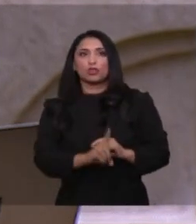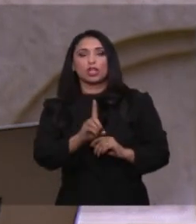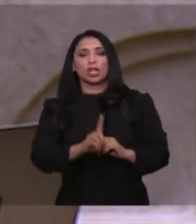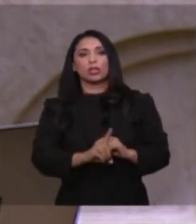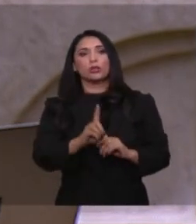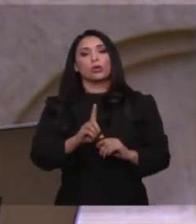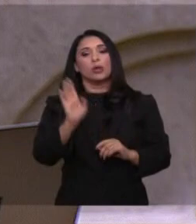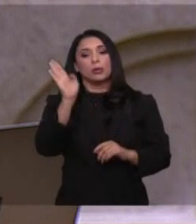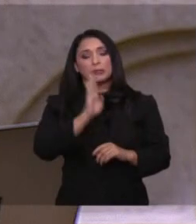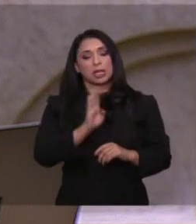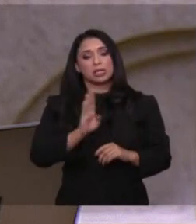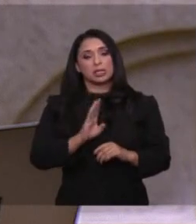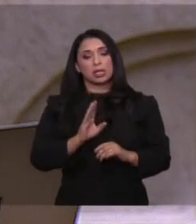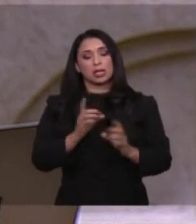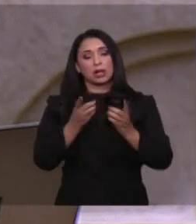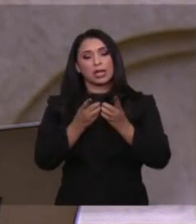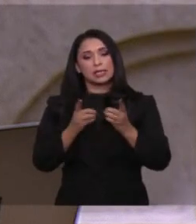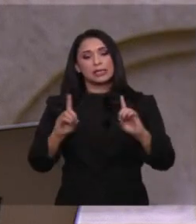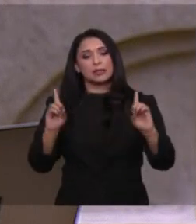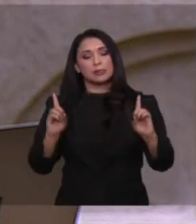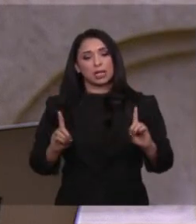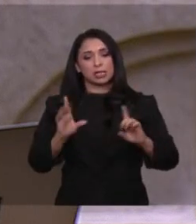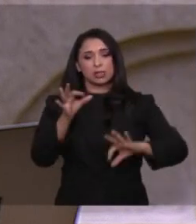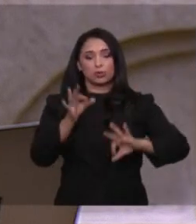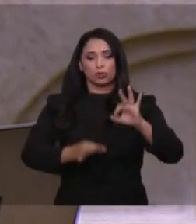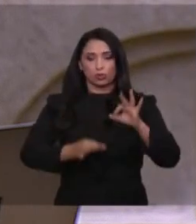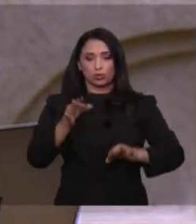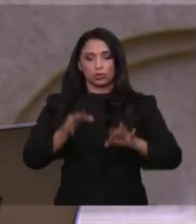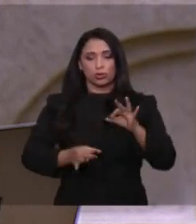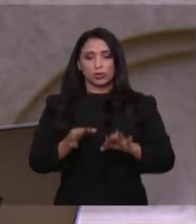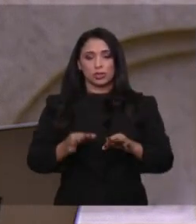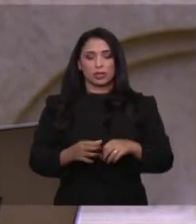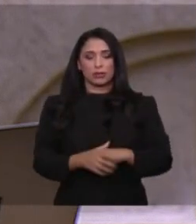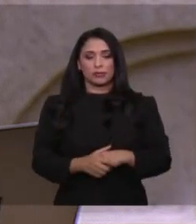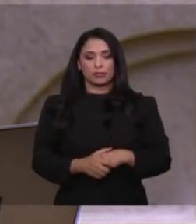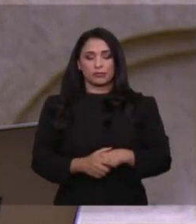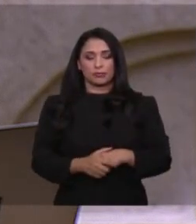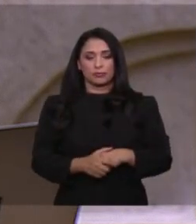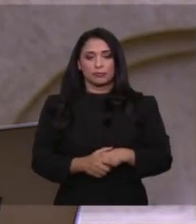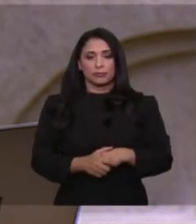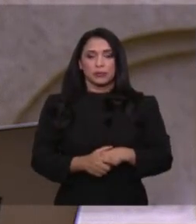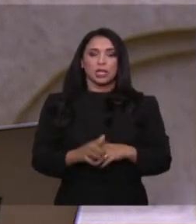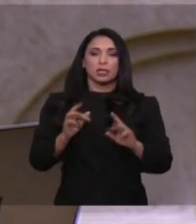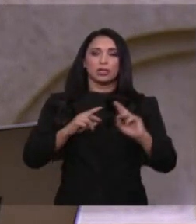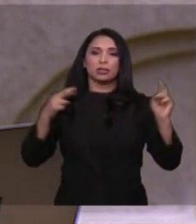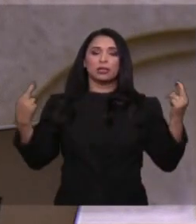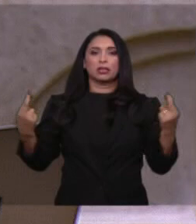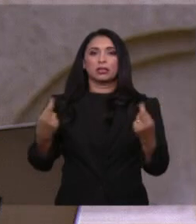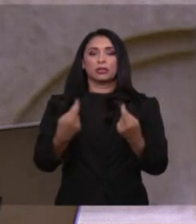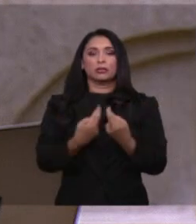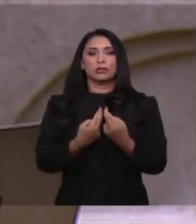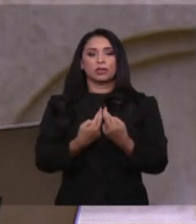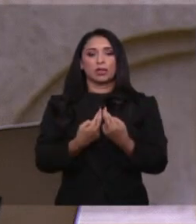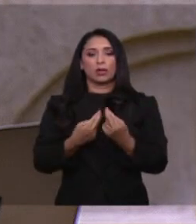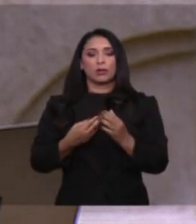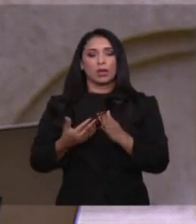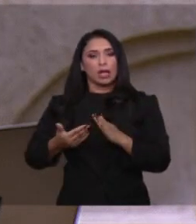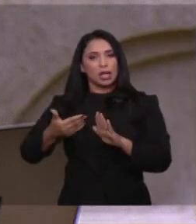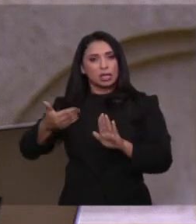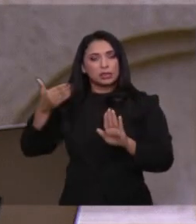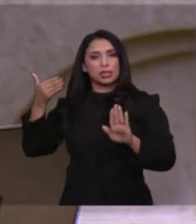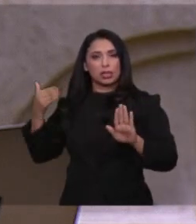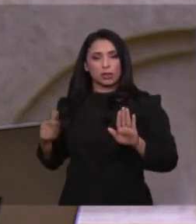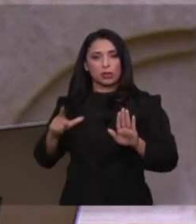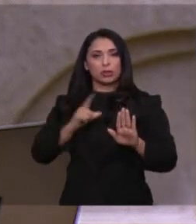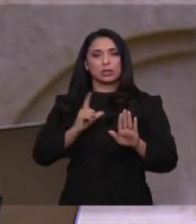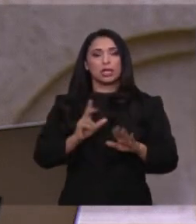figura da separação judicial. Na sessão anterior, temos o seguinte resultado